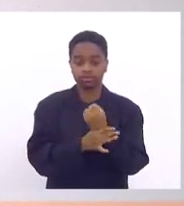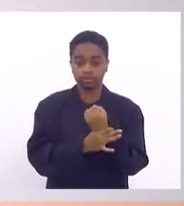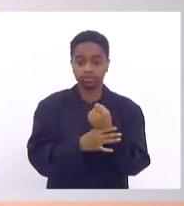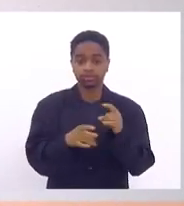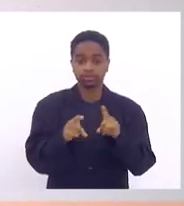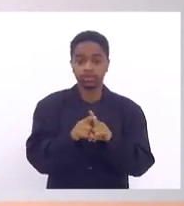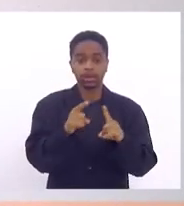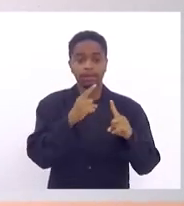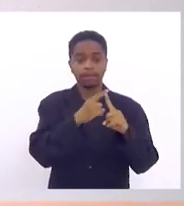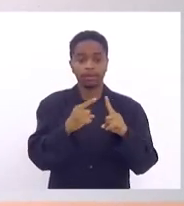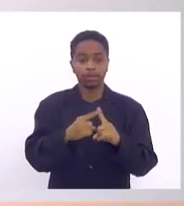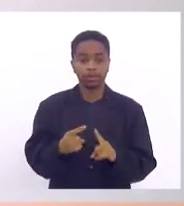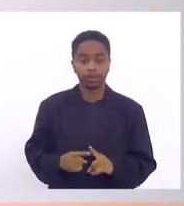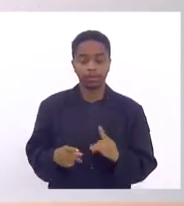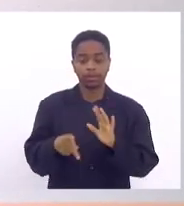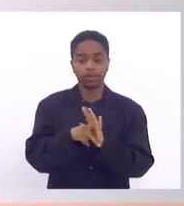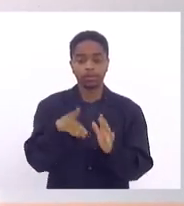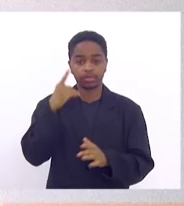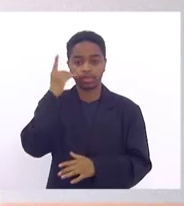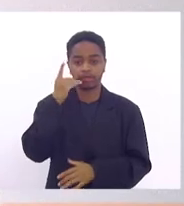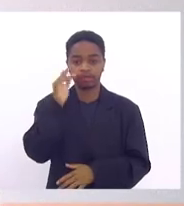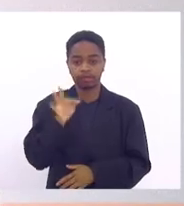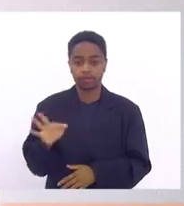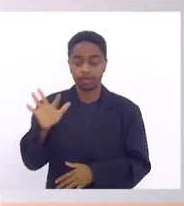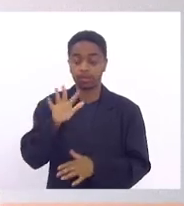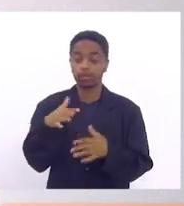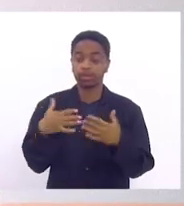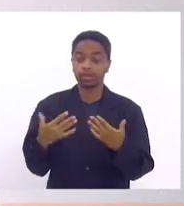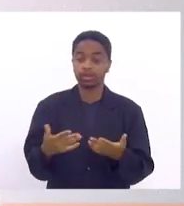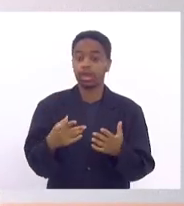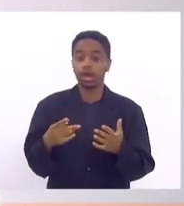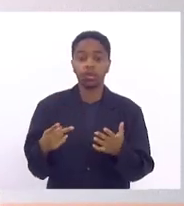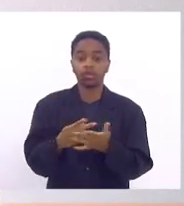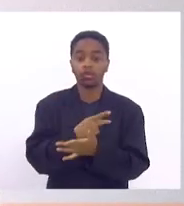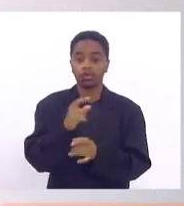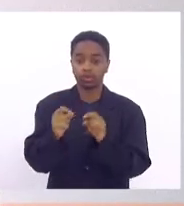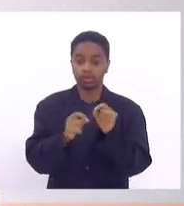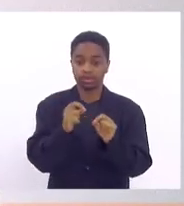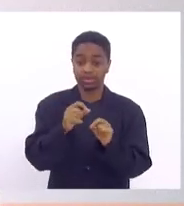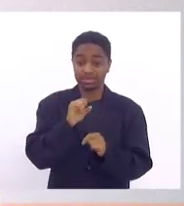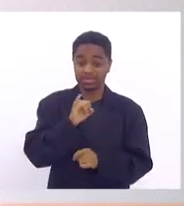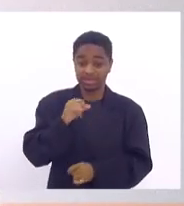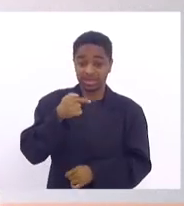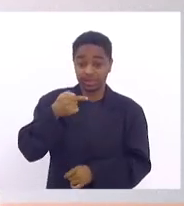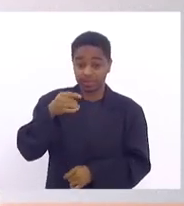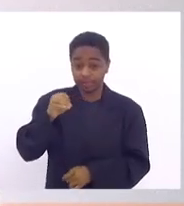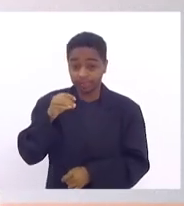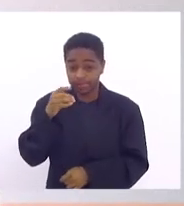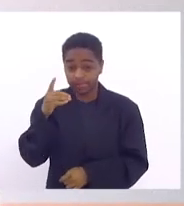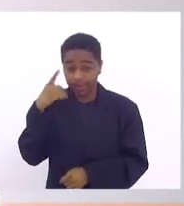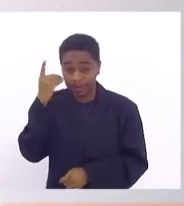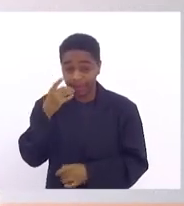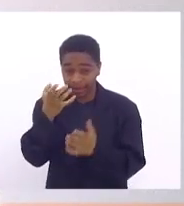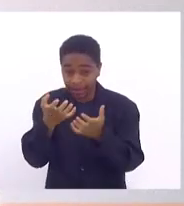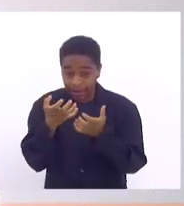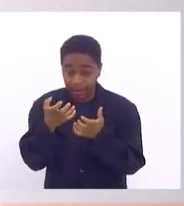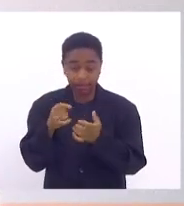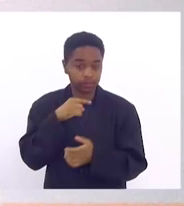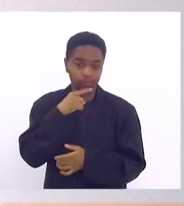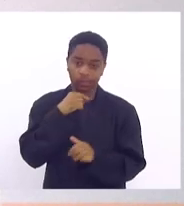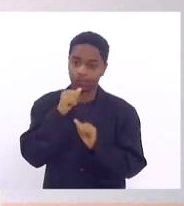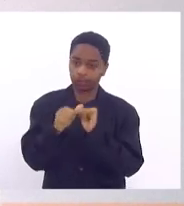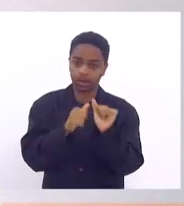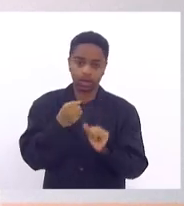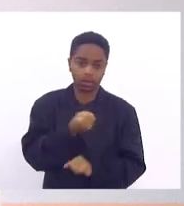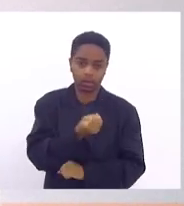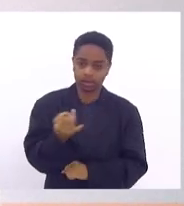deputados federais o que nos cria uma situação interessantíssima nem querendo os 70 deputados eles podem mudar o número de Deputados eles